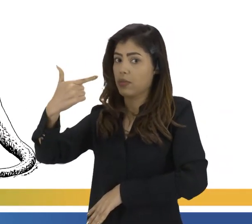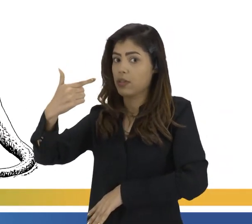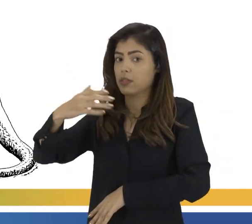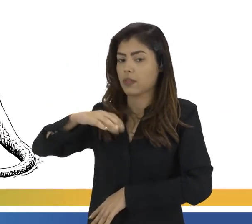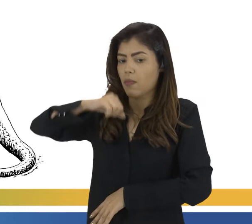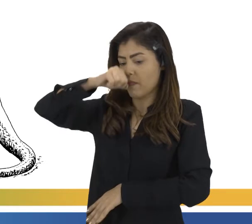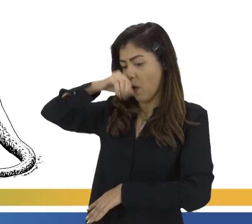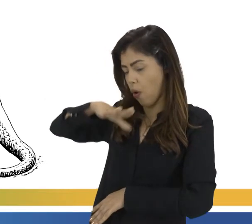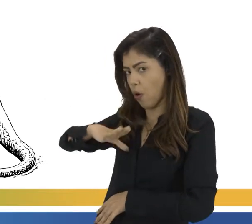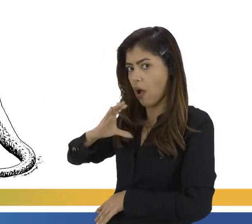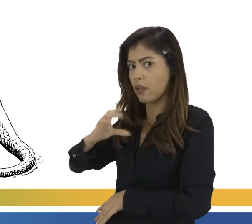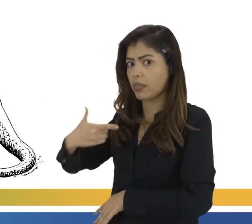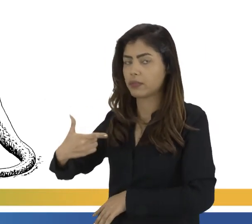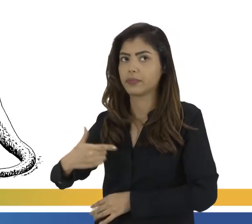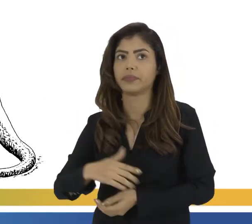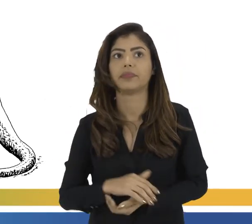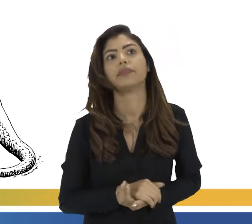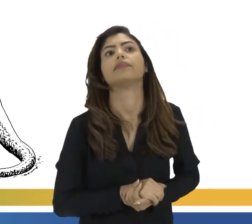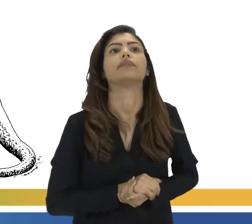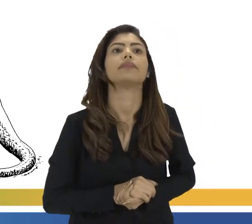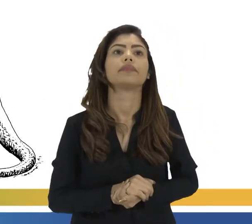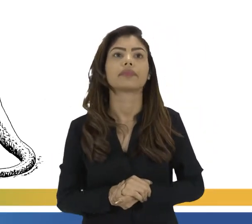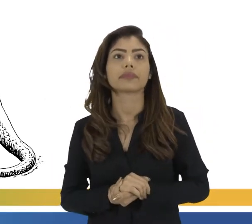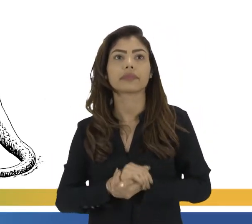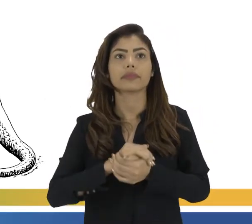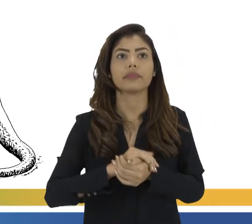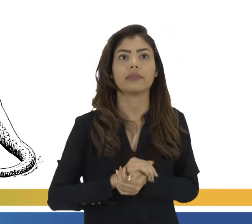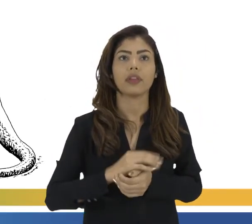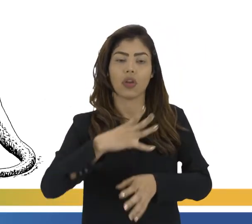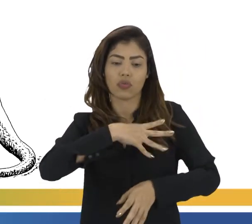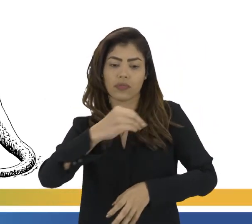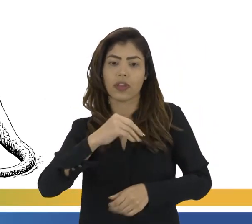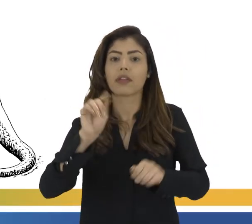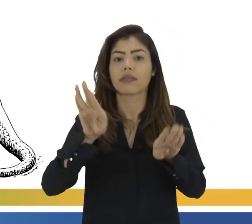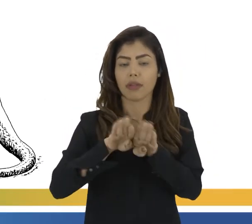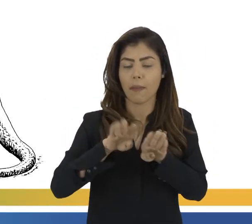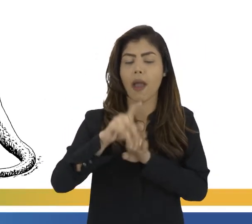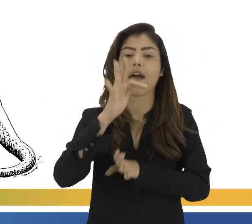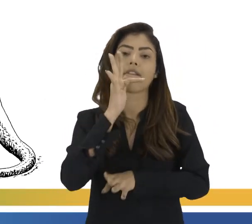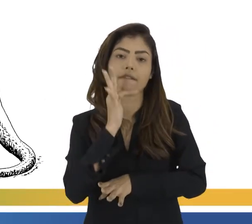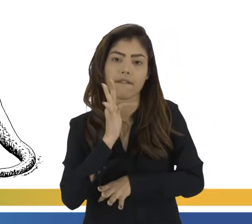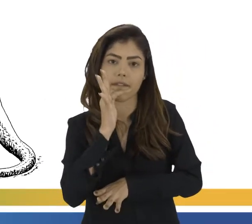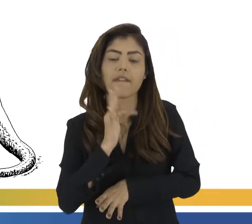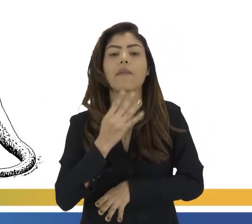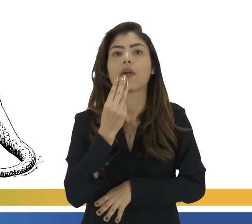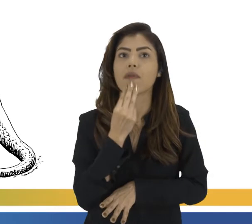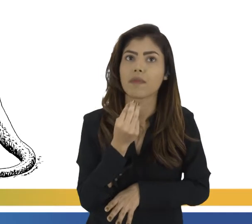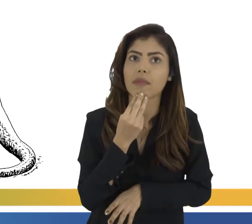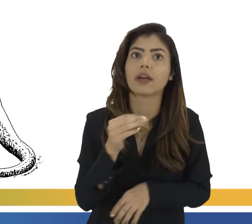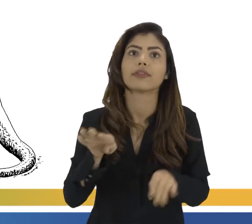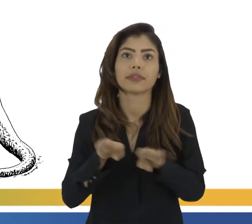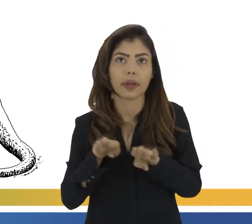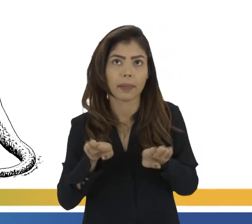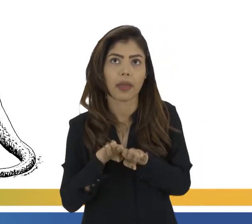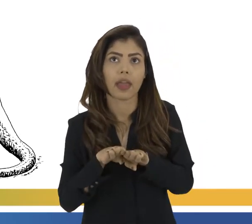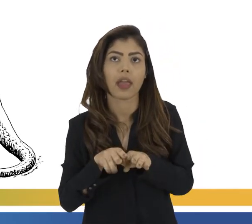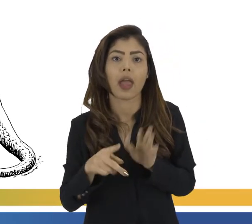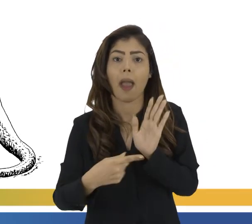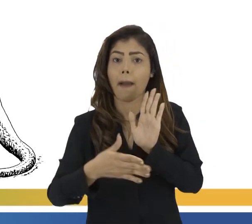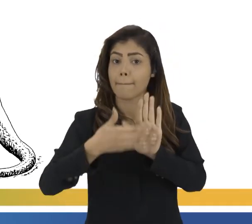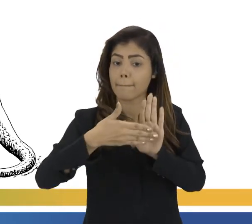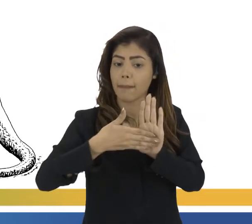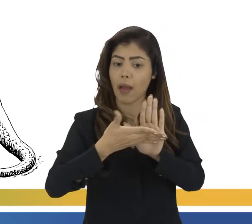certo? Reprodução. A reprodução é sexuada, né, com fecundação interna e apresenta o desenvolvimento